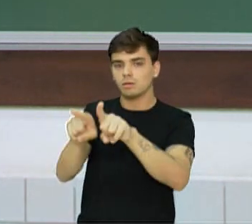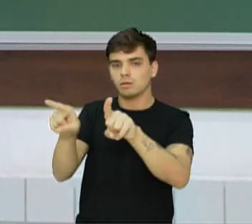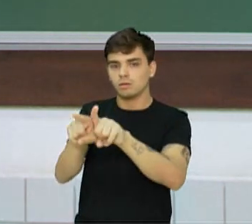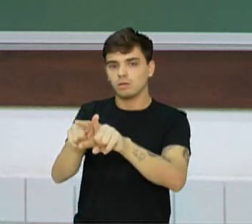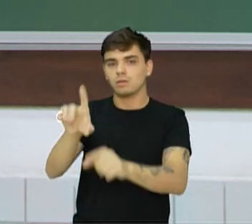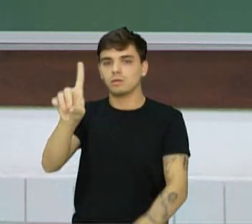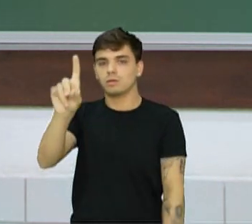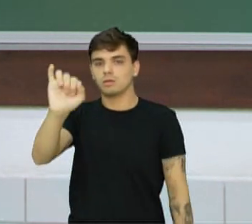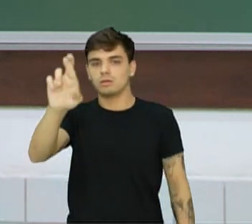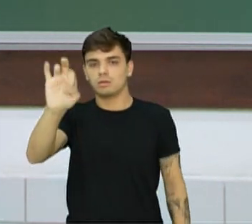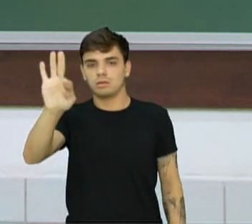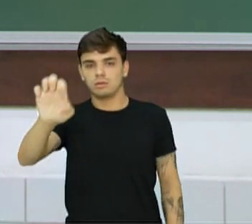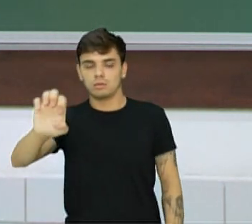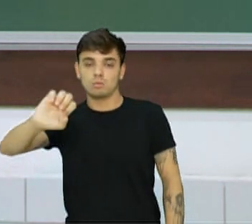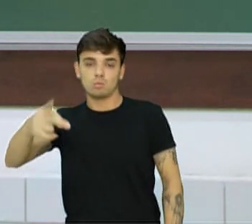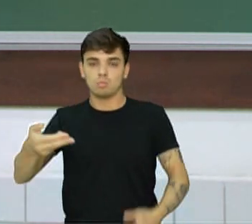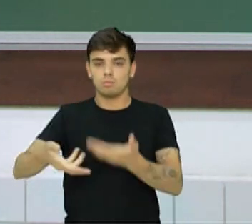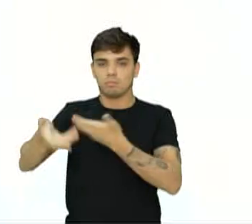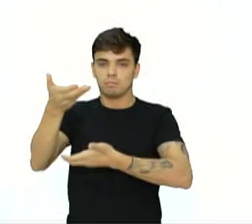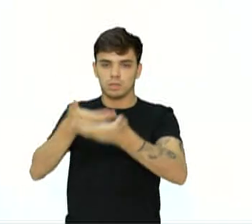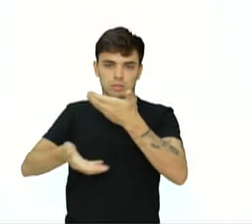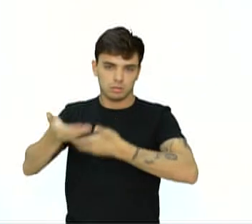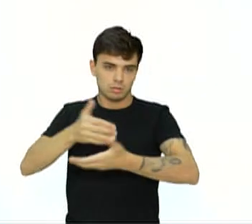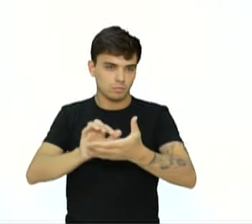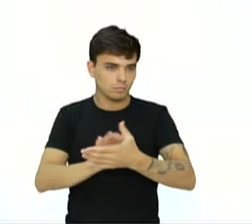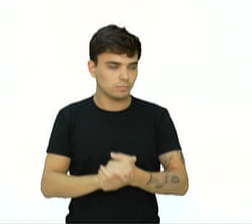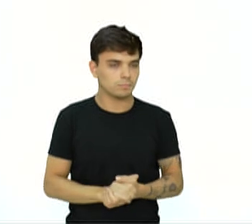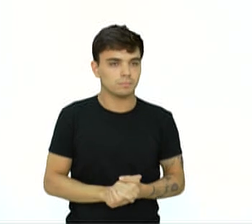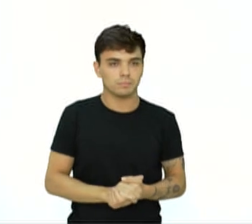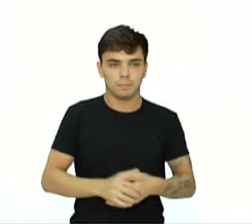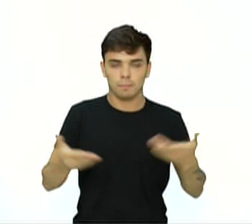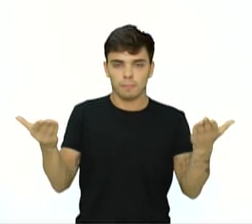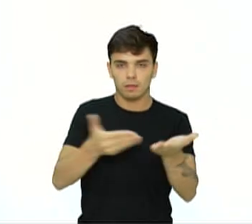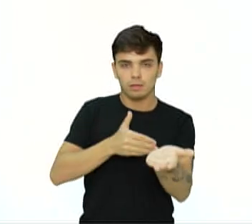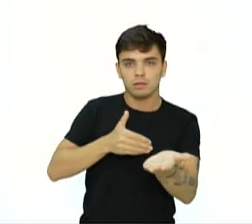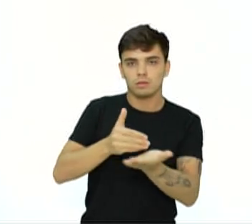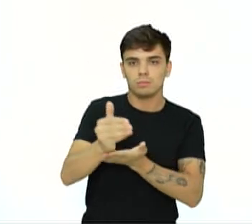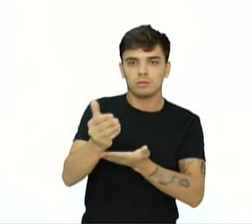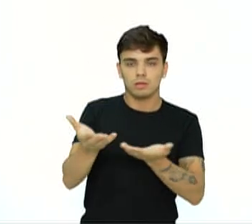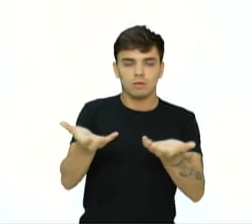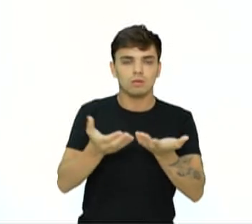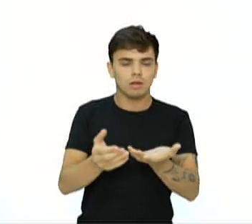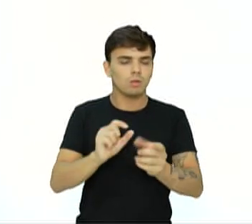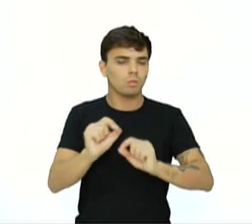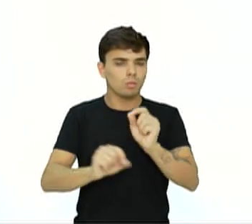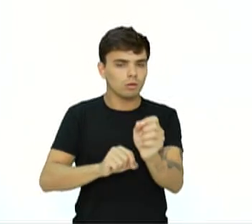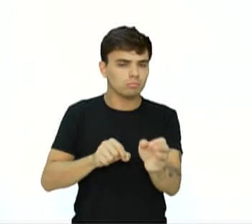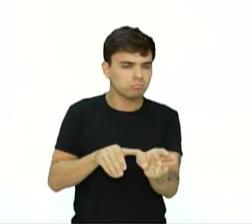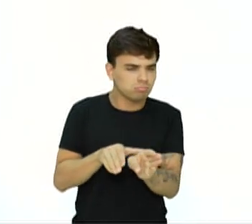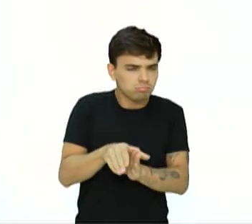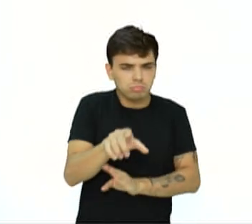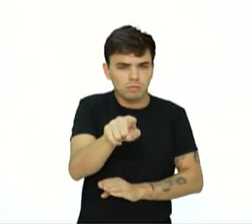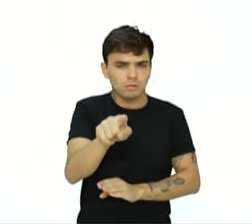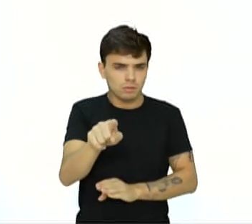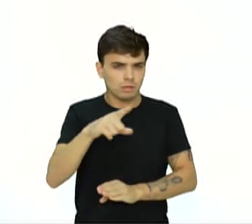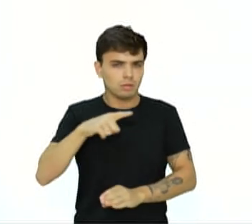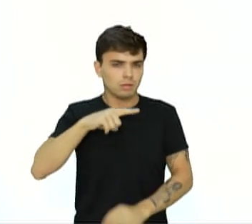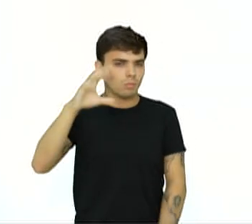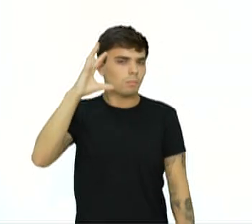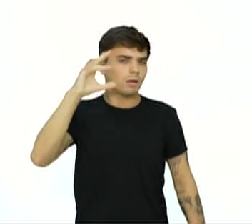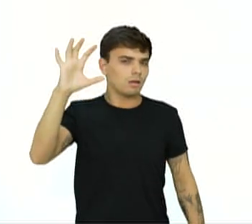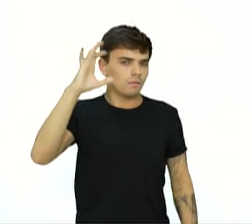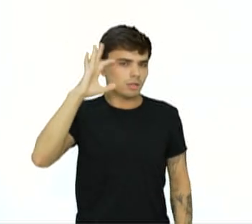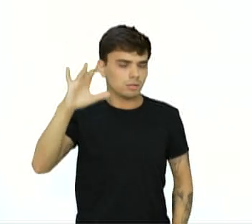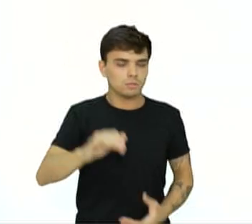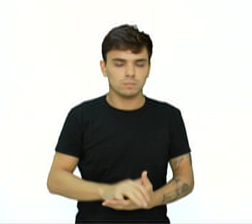democracia direta ou participativa. Para começar, eu quero te instigar aí a uma